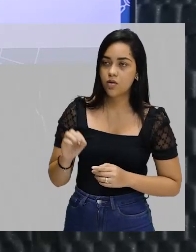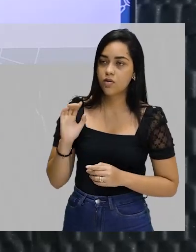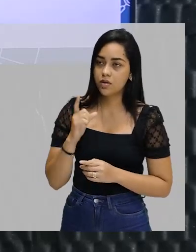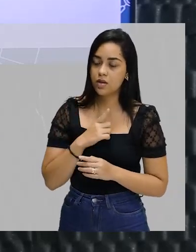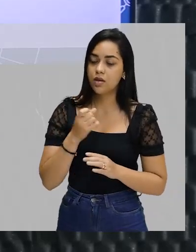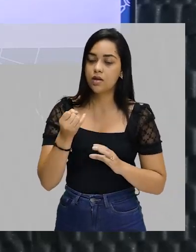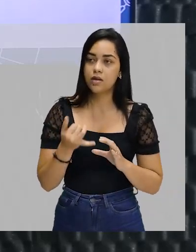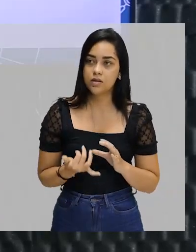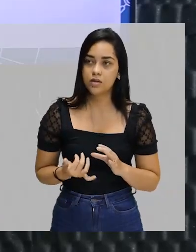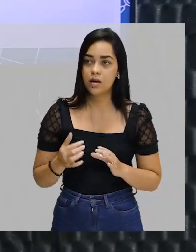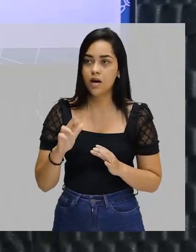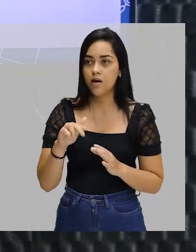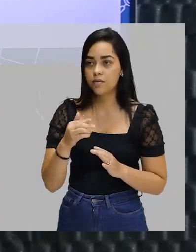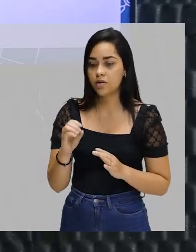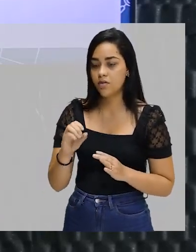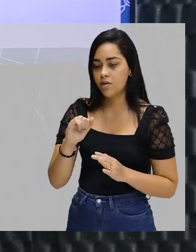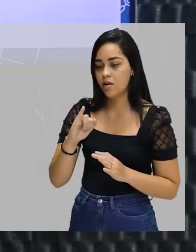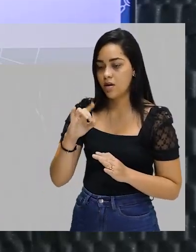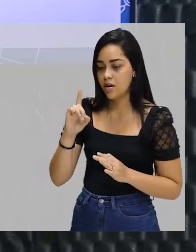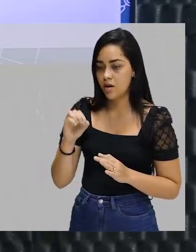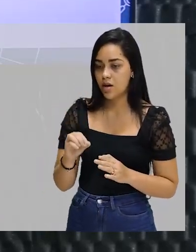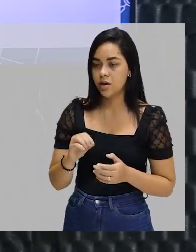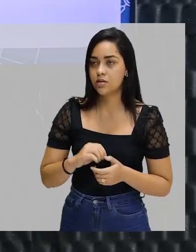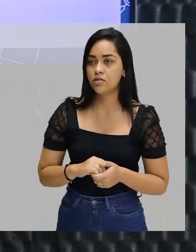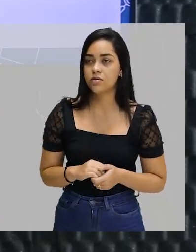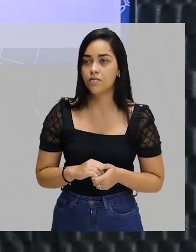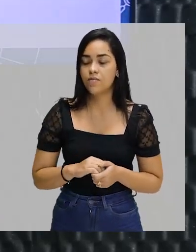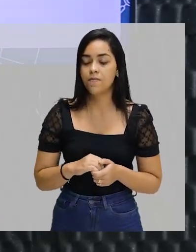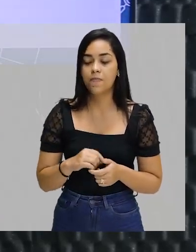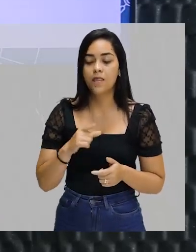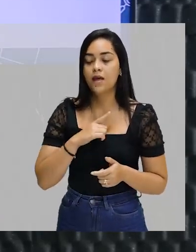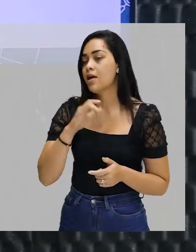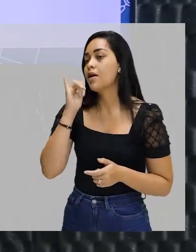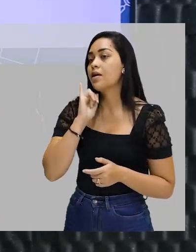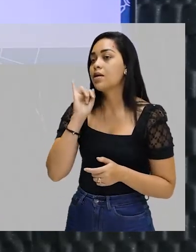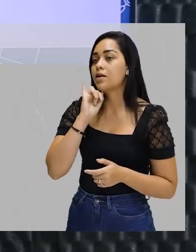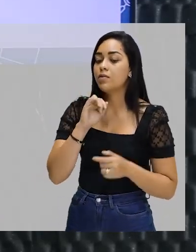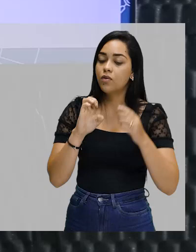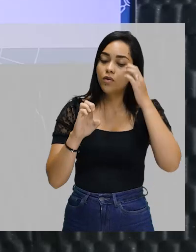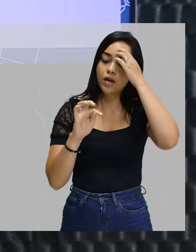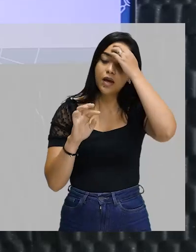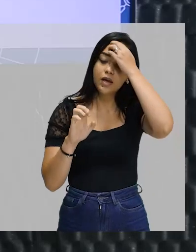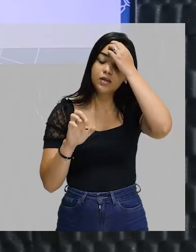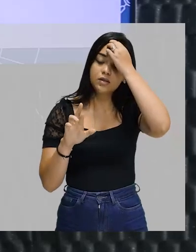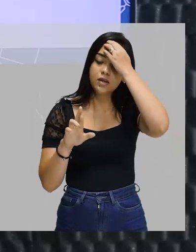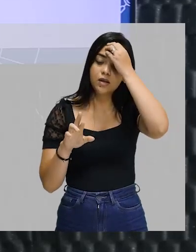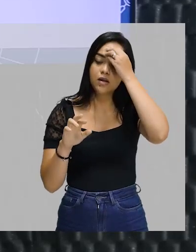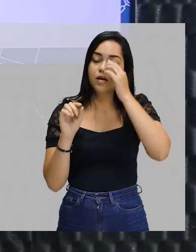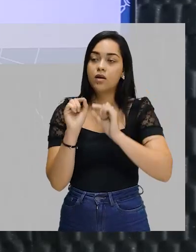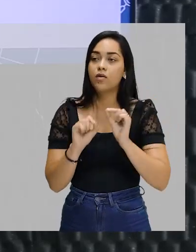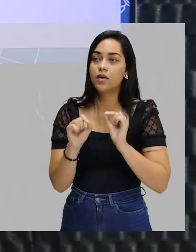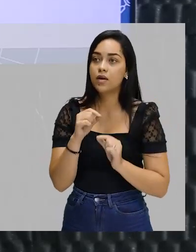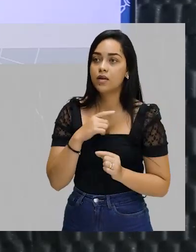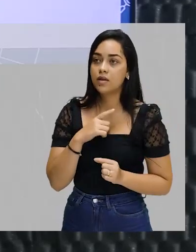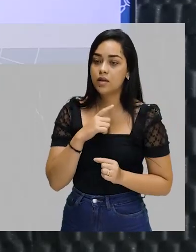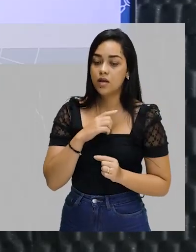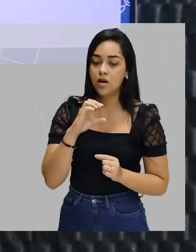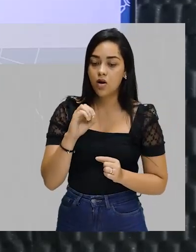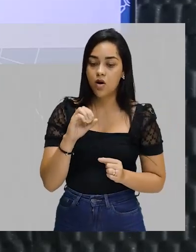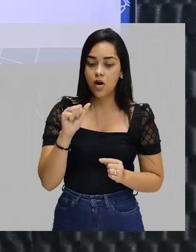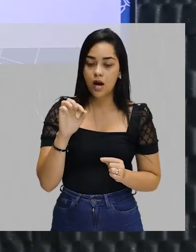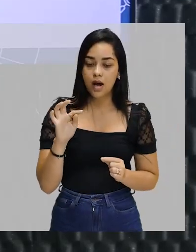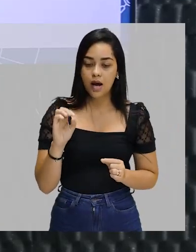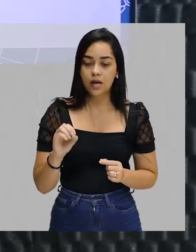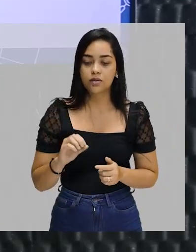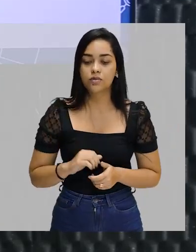vai caracterizar a função ácido carboxílico. Mais um exemplo, o éster. O éster, vou ter a terminação